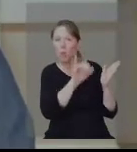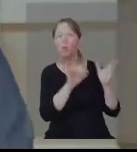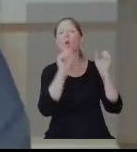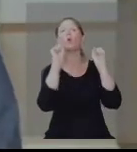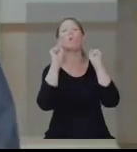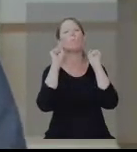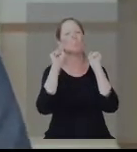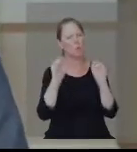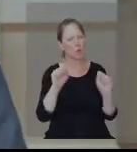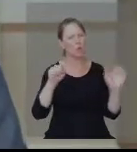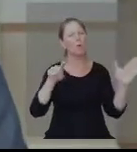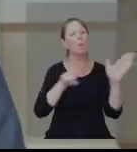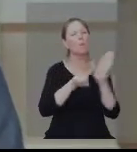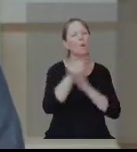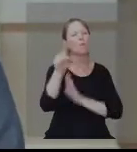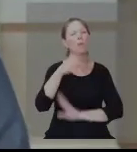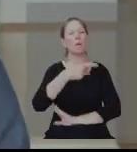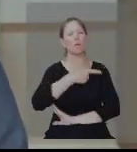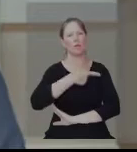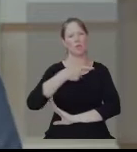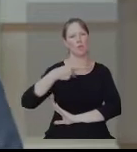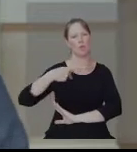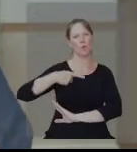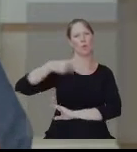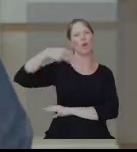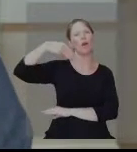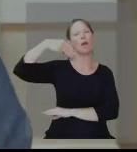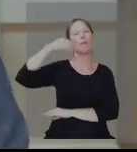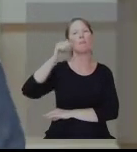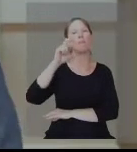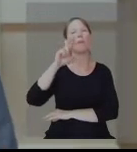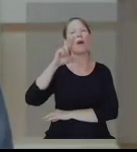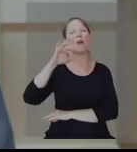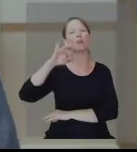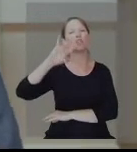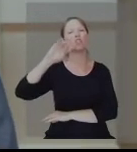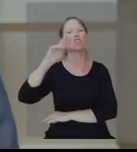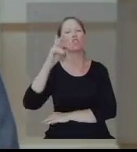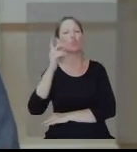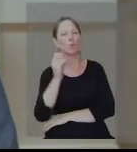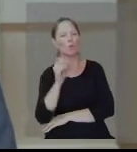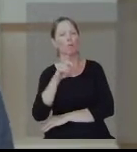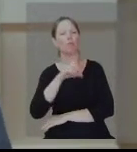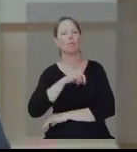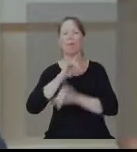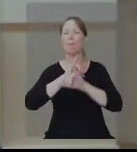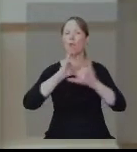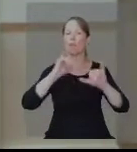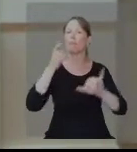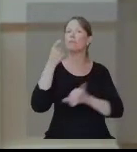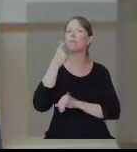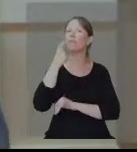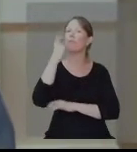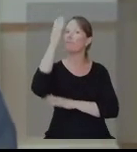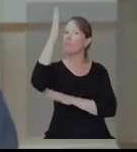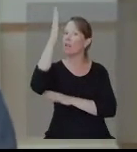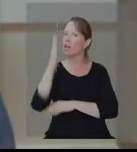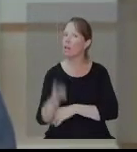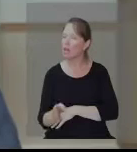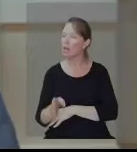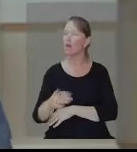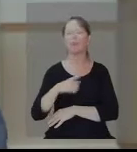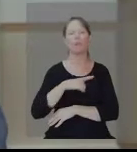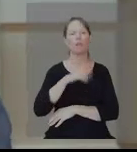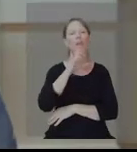ao pastor. É o pastor Martinho Zonta, vice-presidente de Educação Cristã da IELB. Tem um programa muito bacana todas as